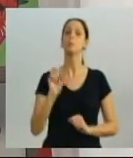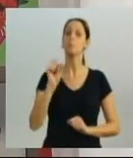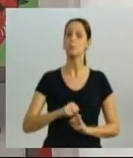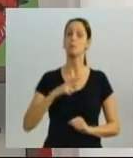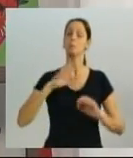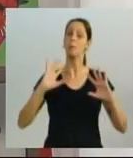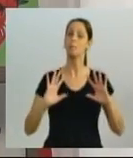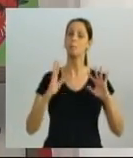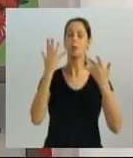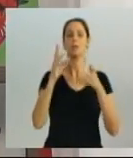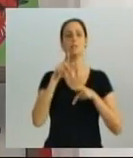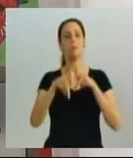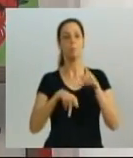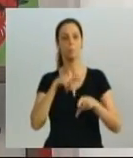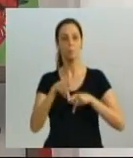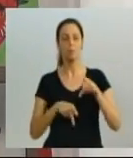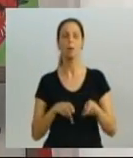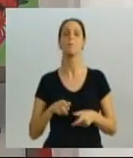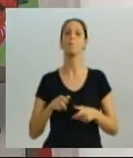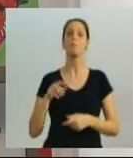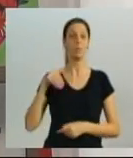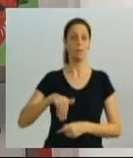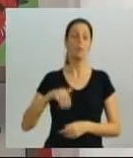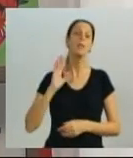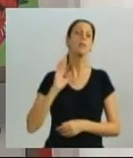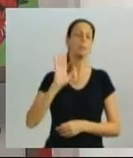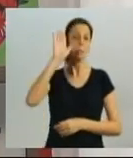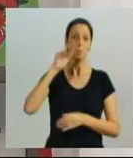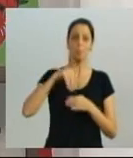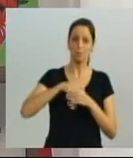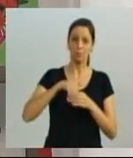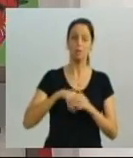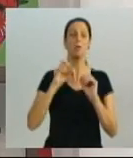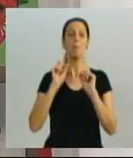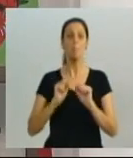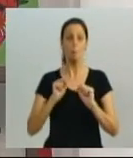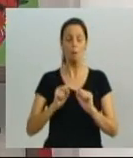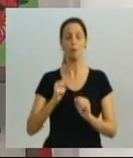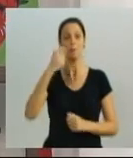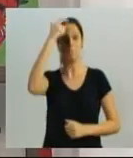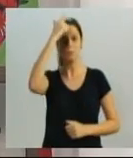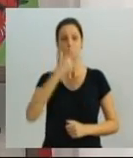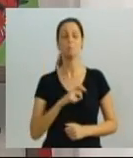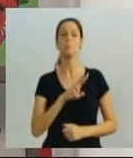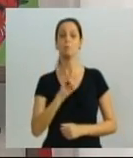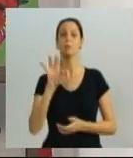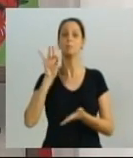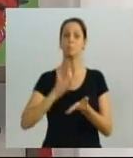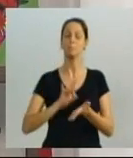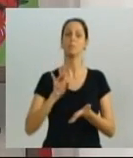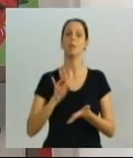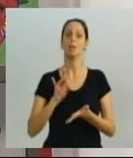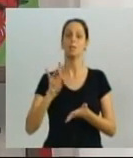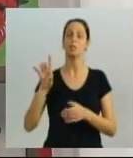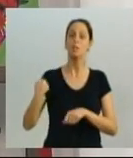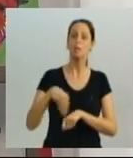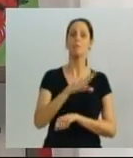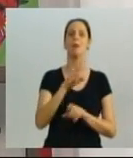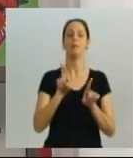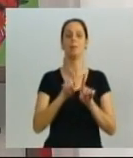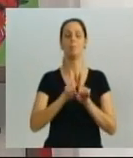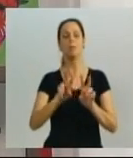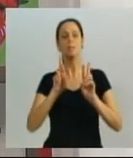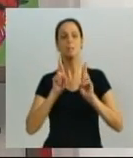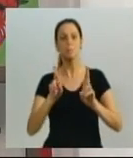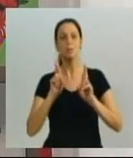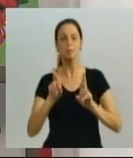popular onde o candidato seja a pessoa que vá levar essa esperança